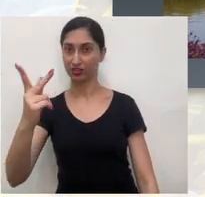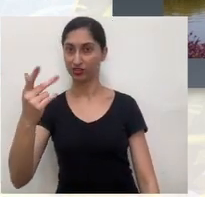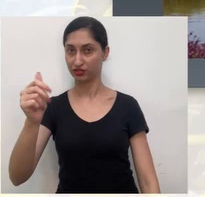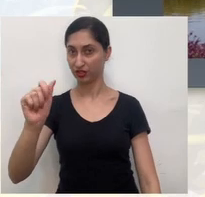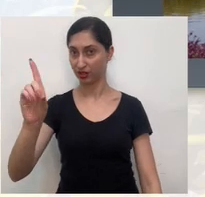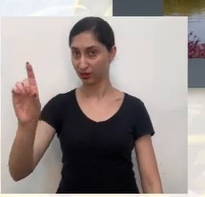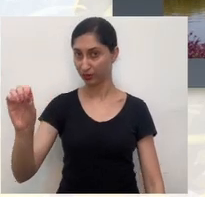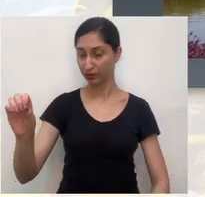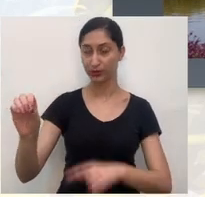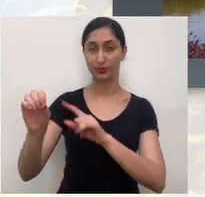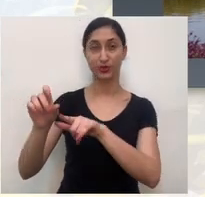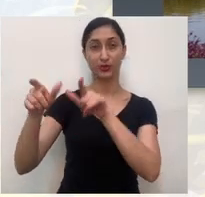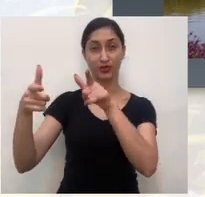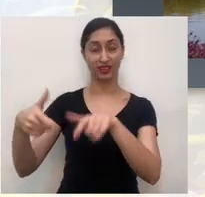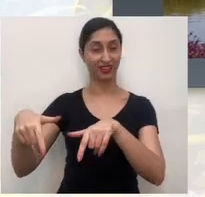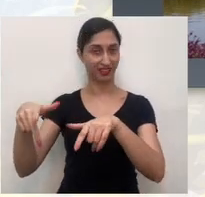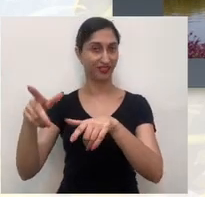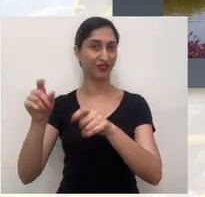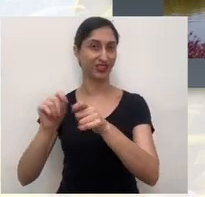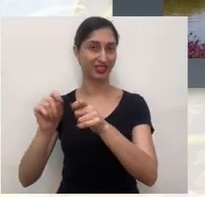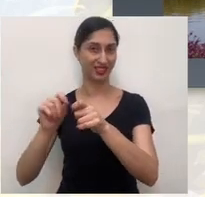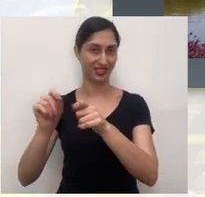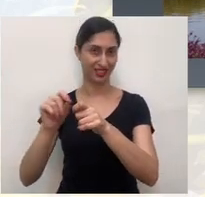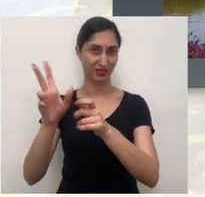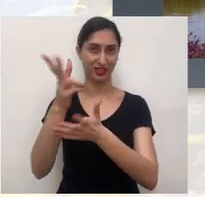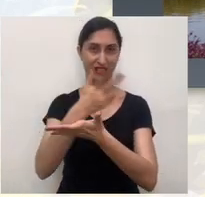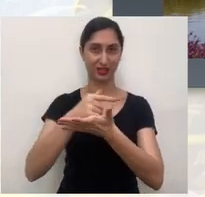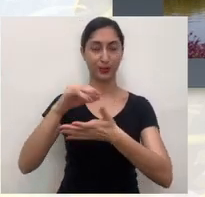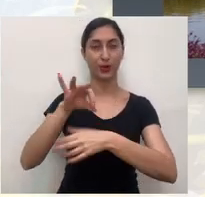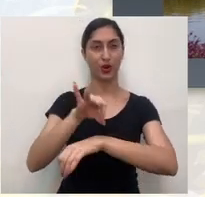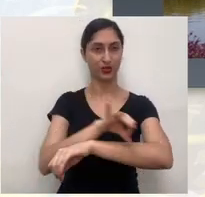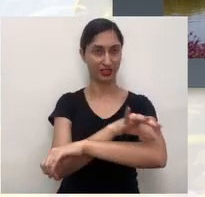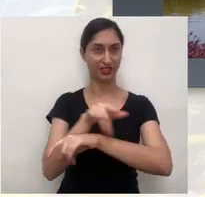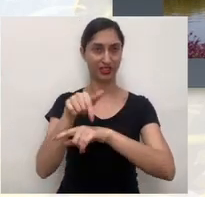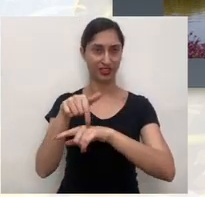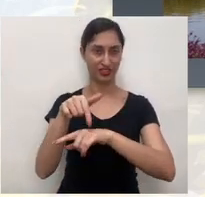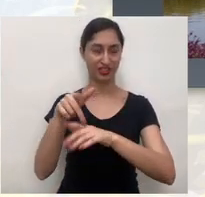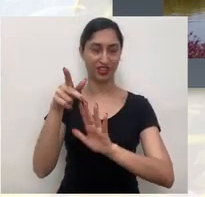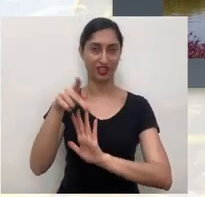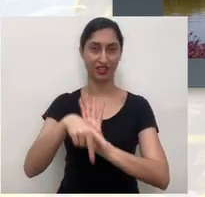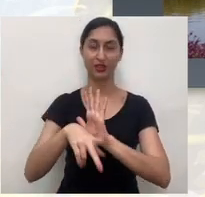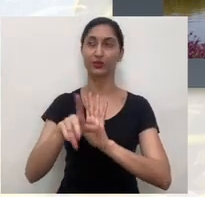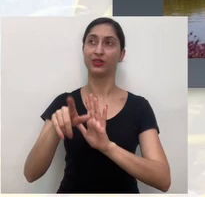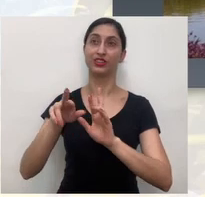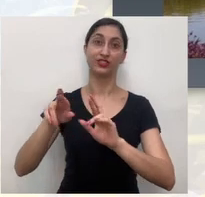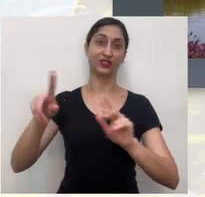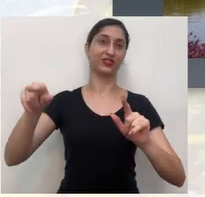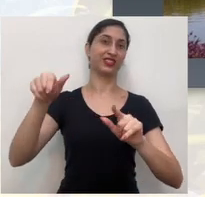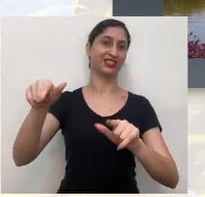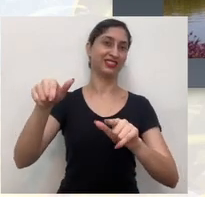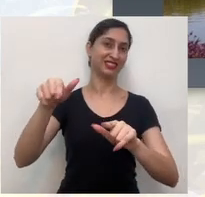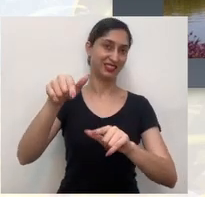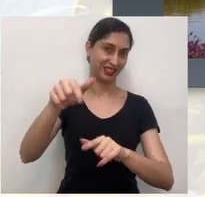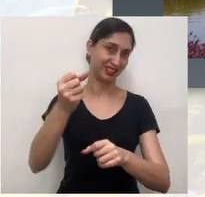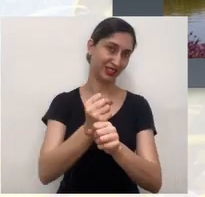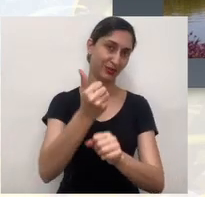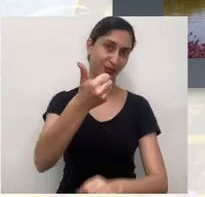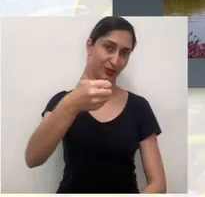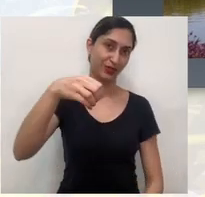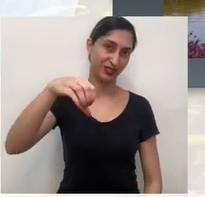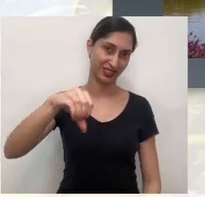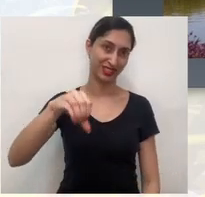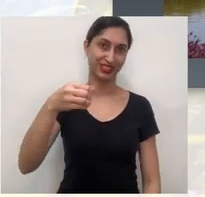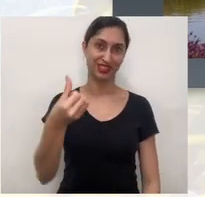40 também, é um desenho tímido em relação a um desenho como esse, já em 60 e 65. Tímido